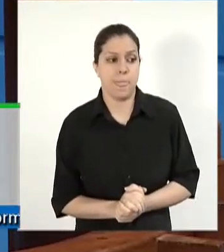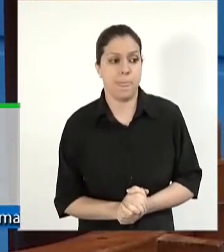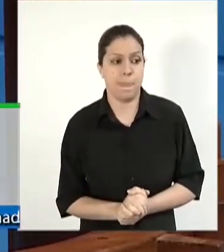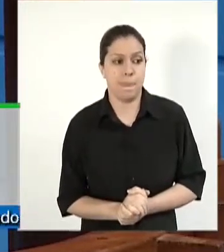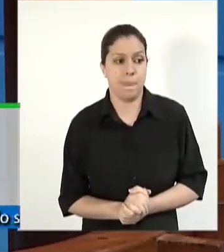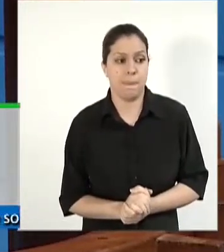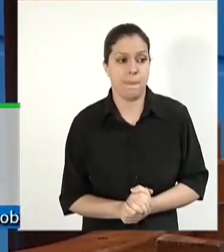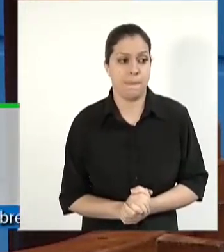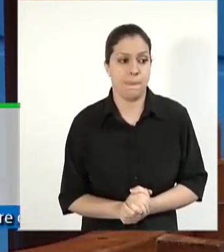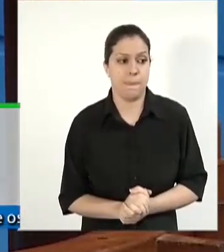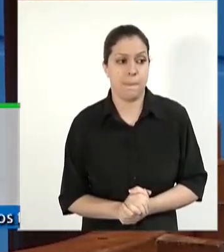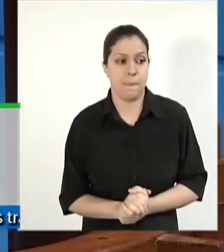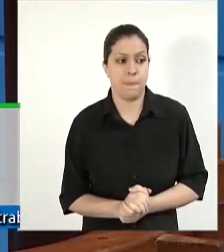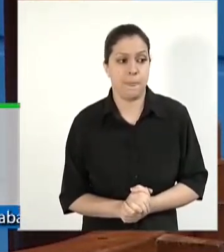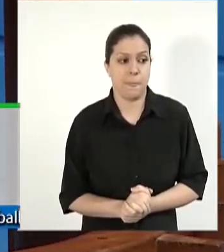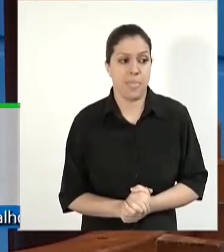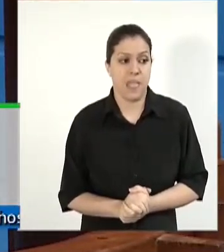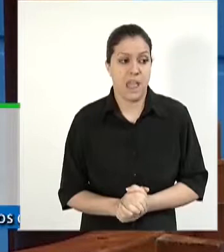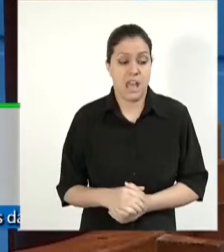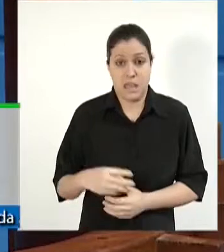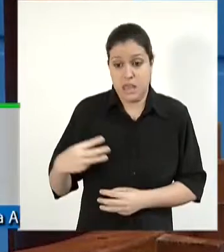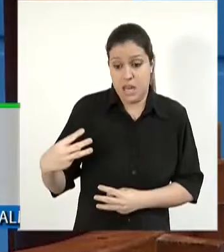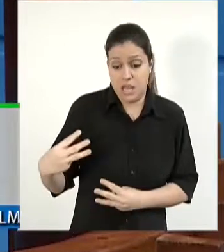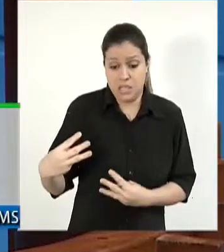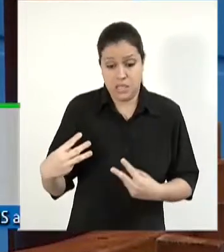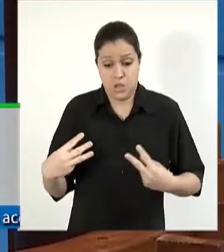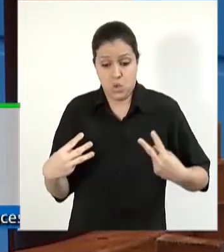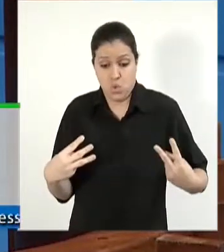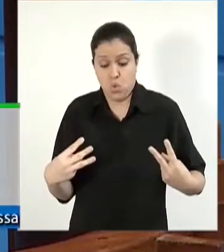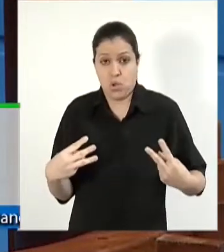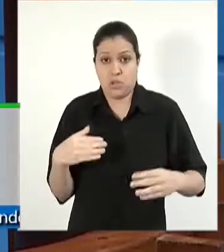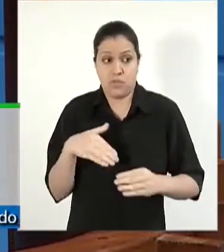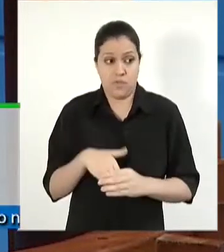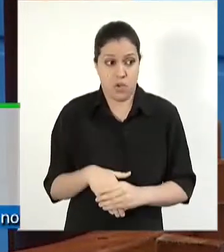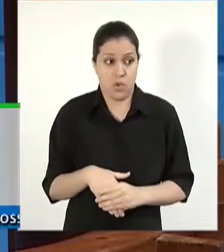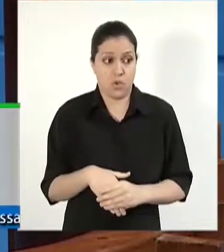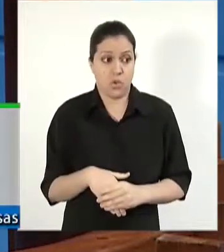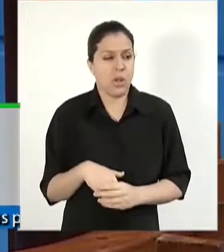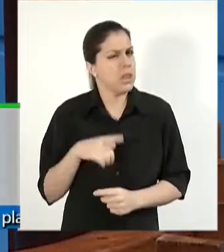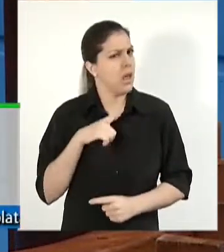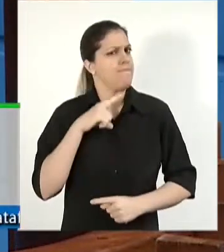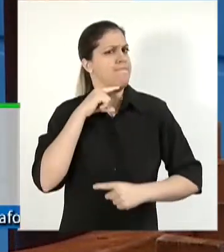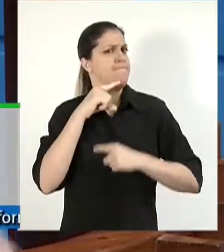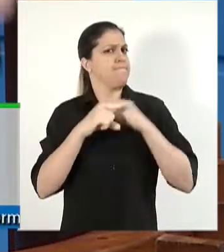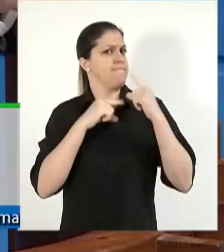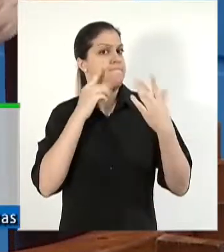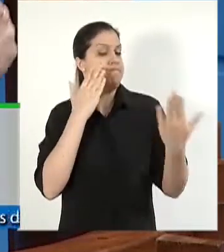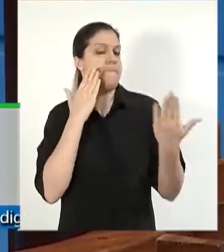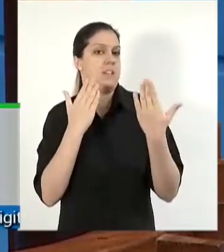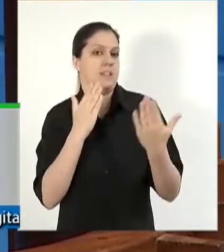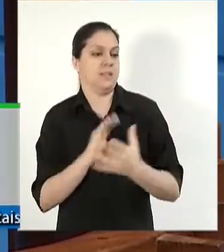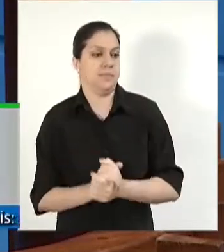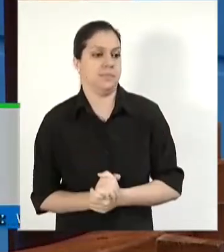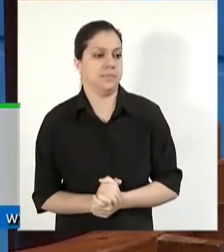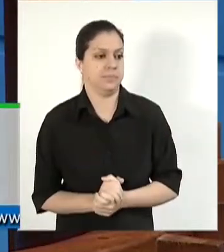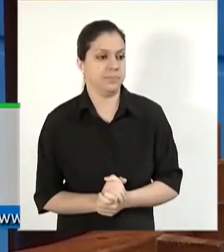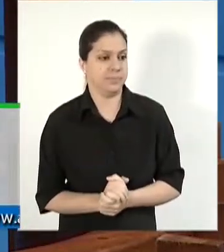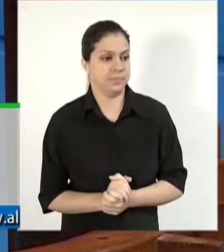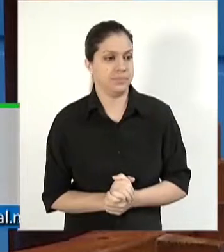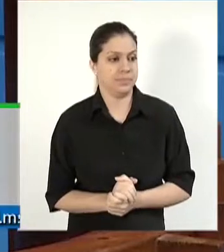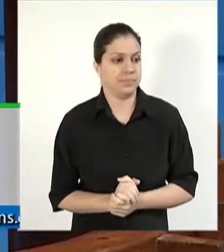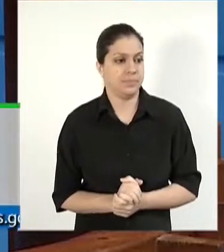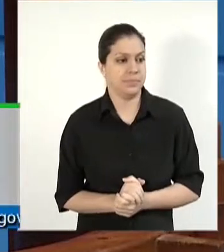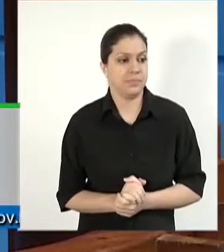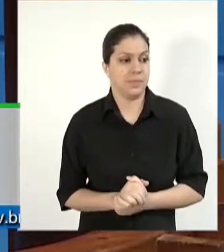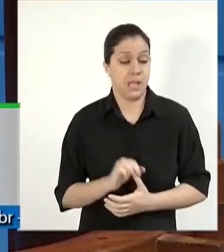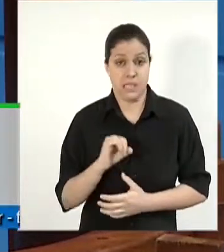batalha travada ali 3-2, que no mínimo há uma dúvida. E todas as vezes que a dúvida for trazer